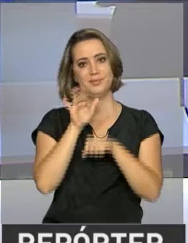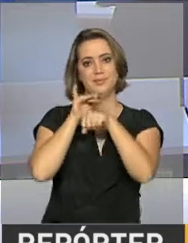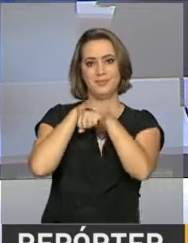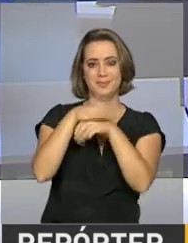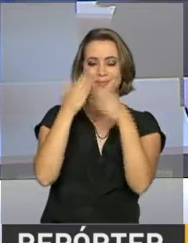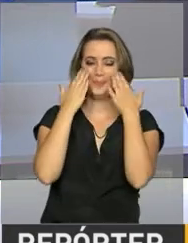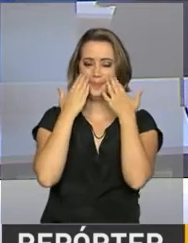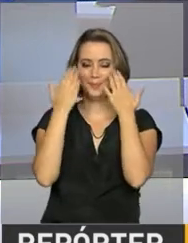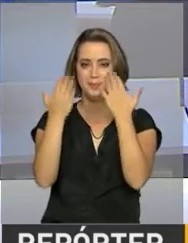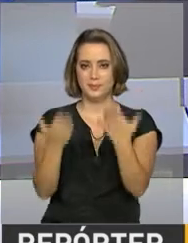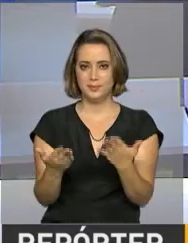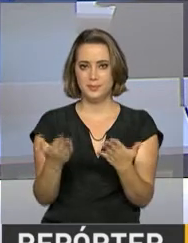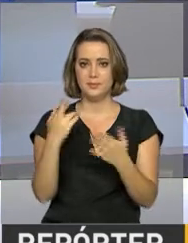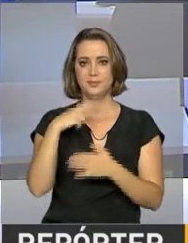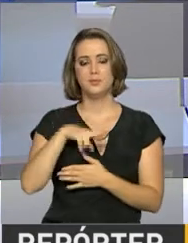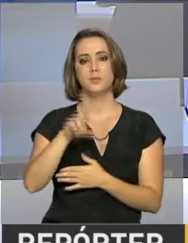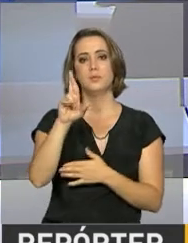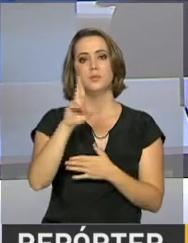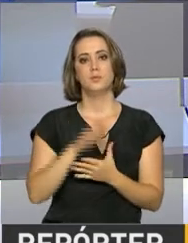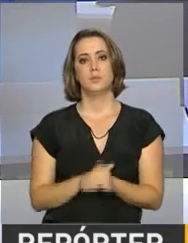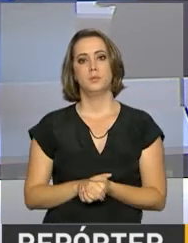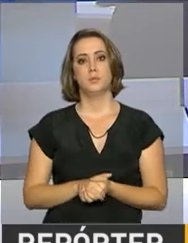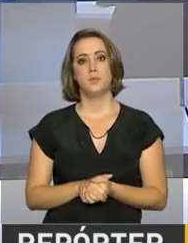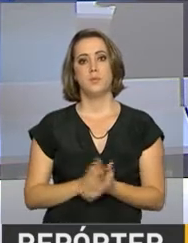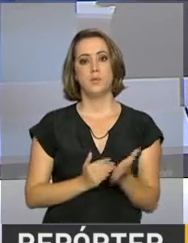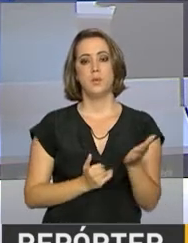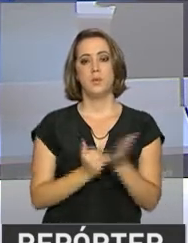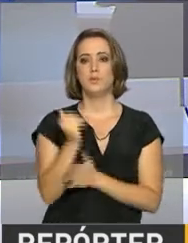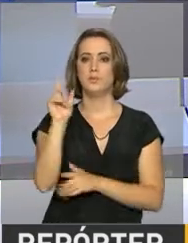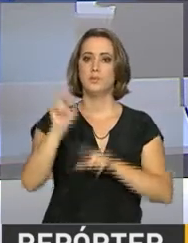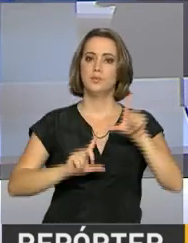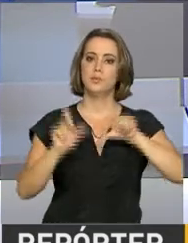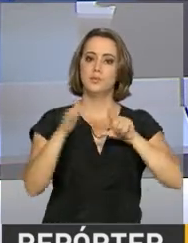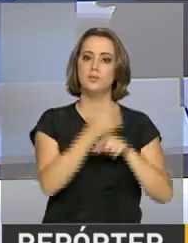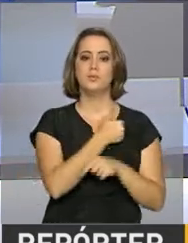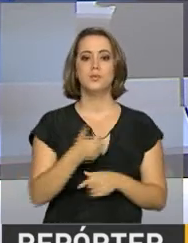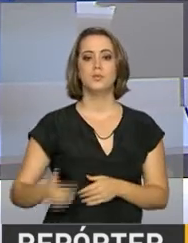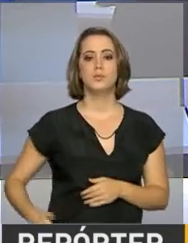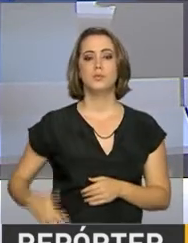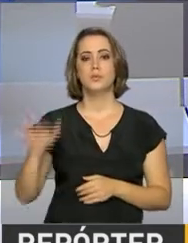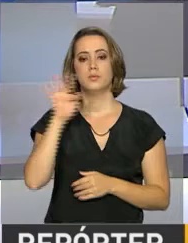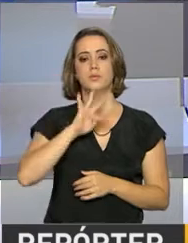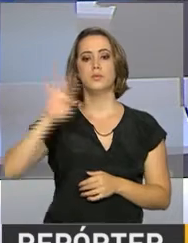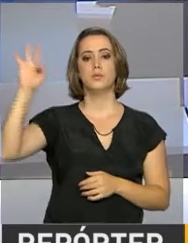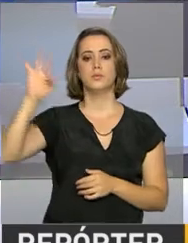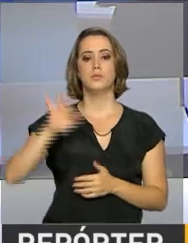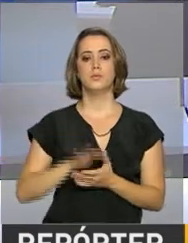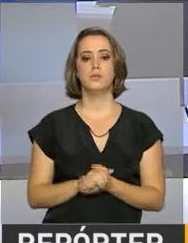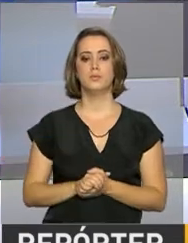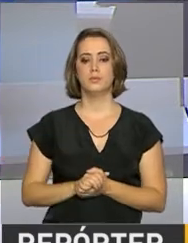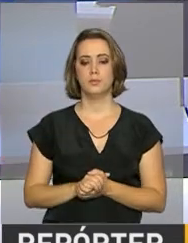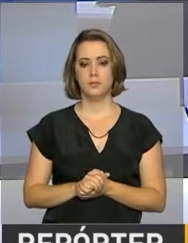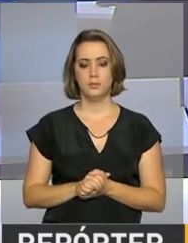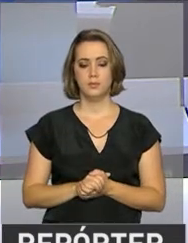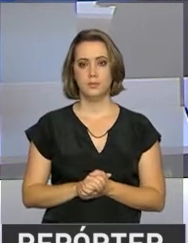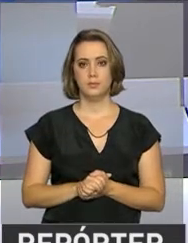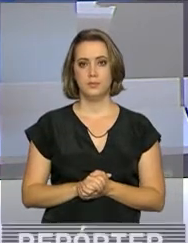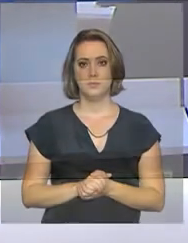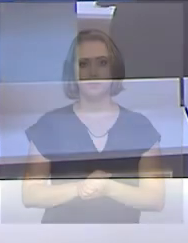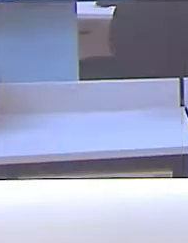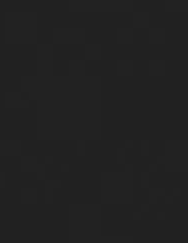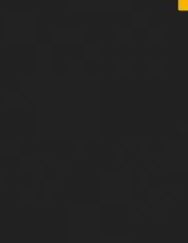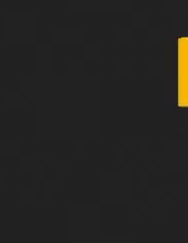noite da noite na próxima edição do repórter nbr continue com a gente aqui na nbr a tv do governo federal